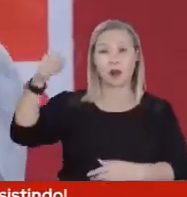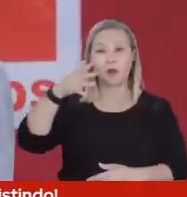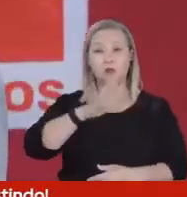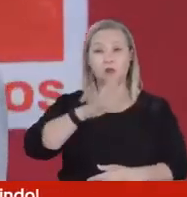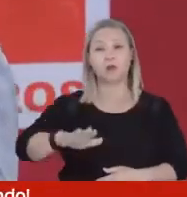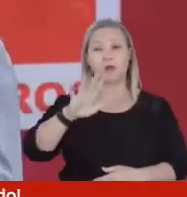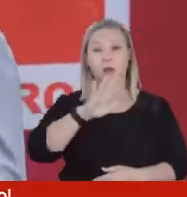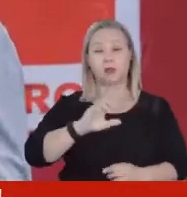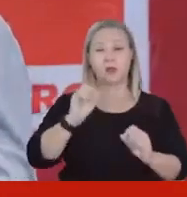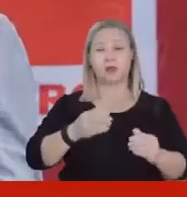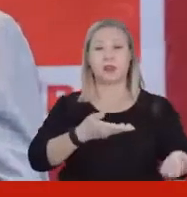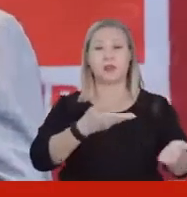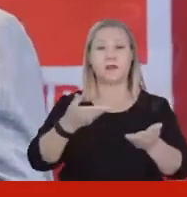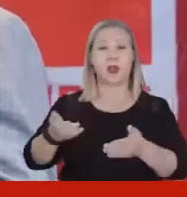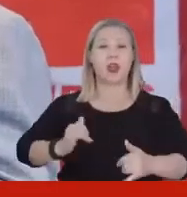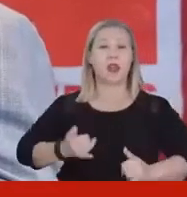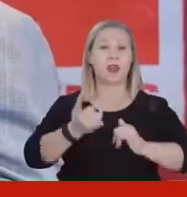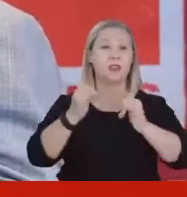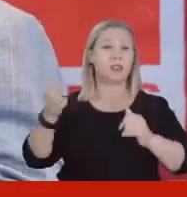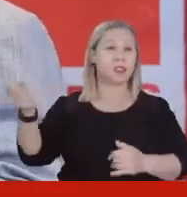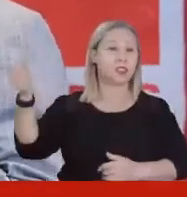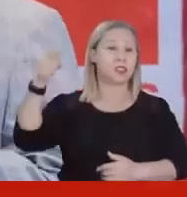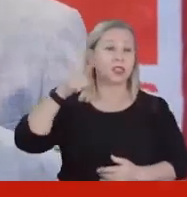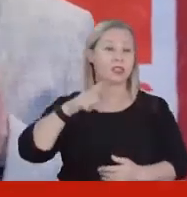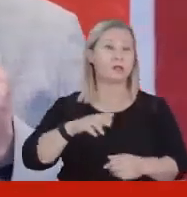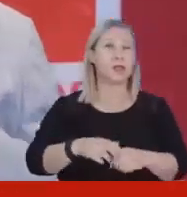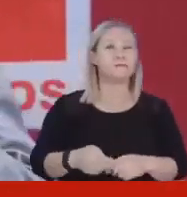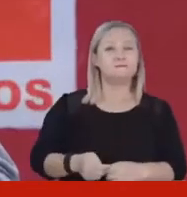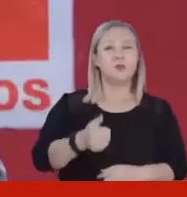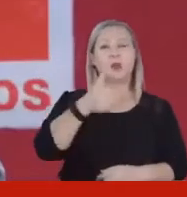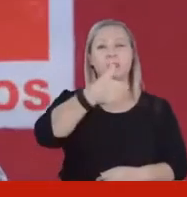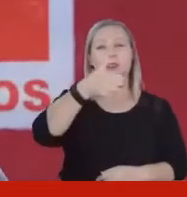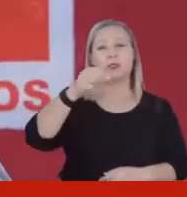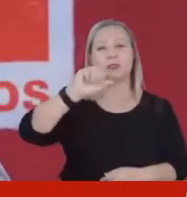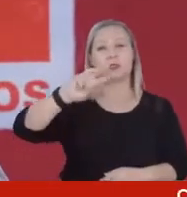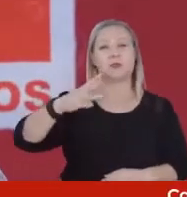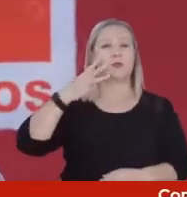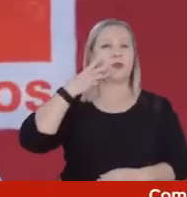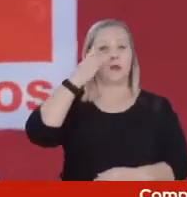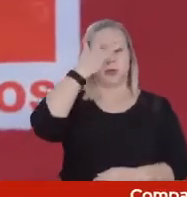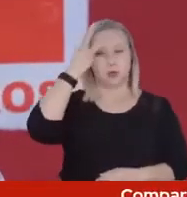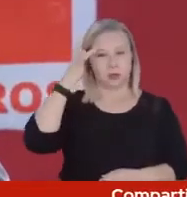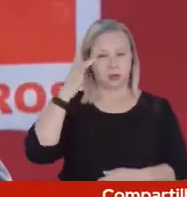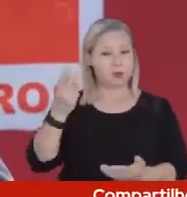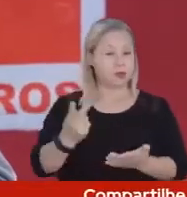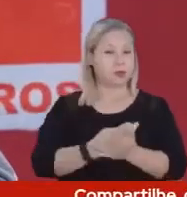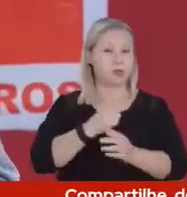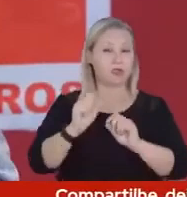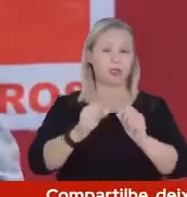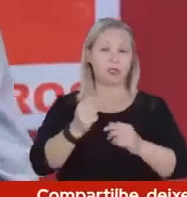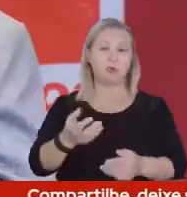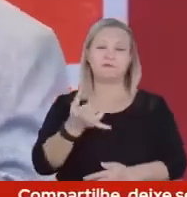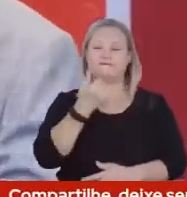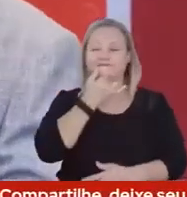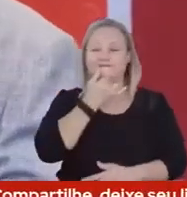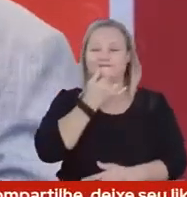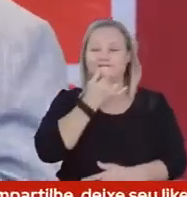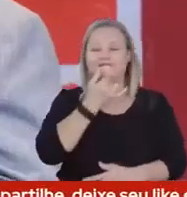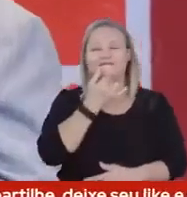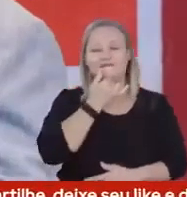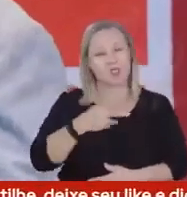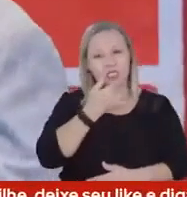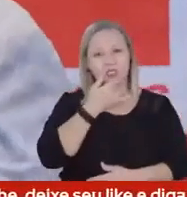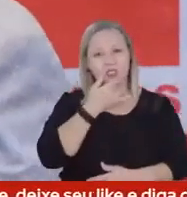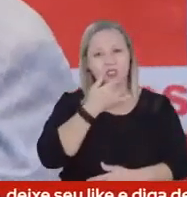quase 16 milhões de pessoas. O dia que acontecer isso, eu peço desculpas pela minha ignorância.